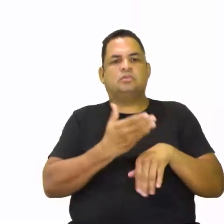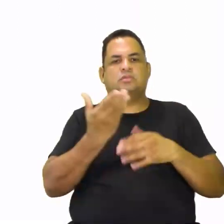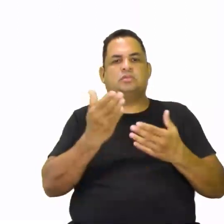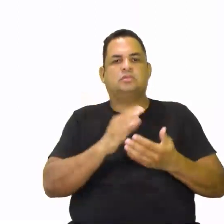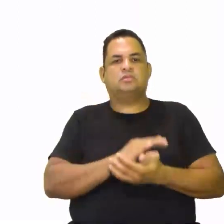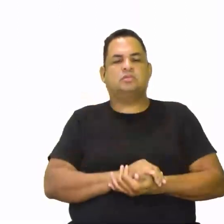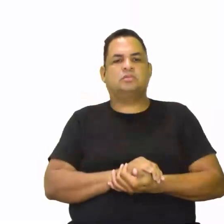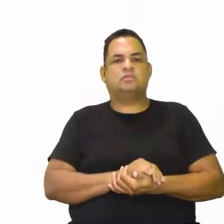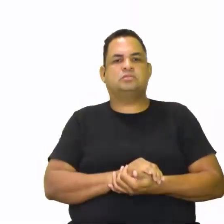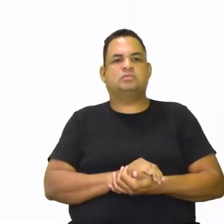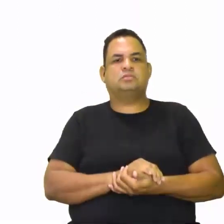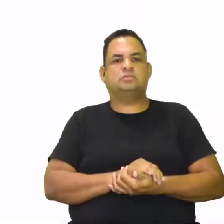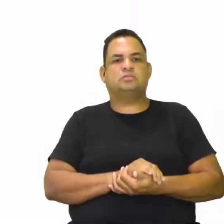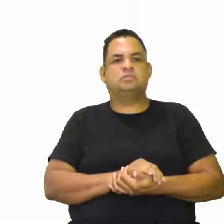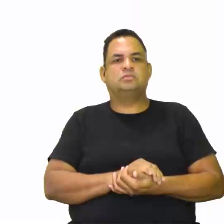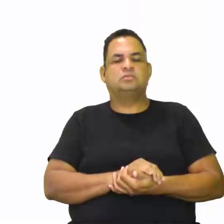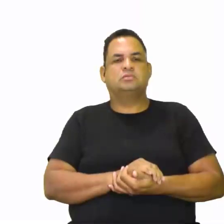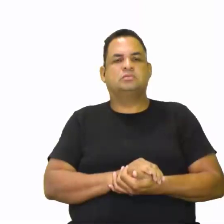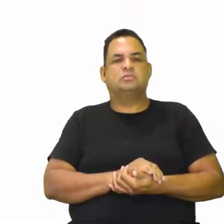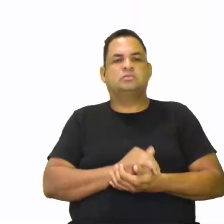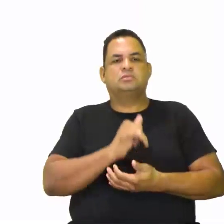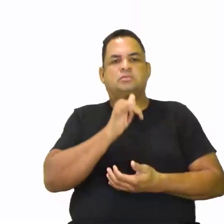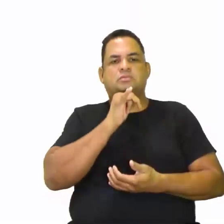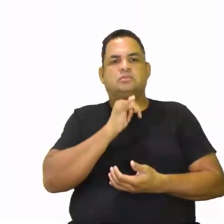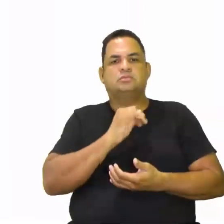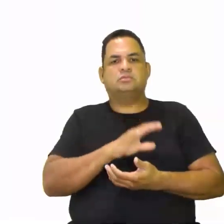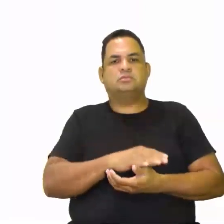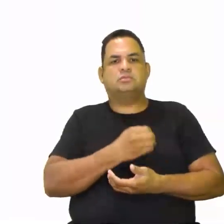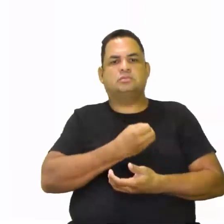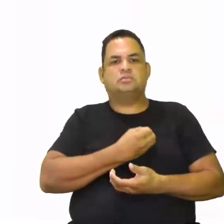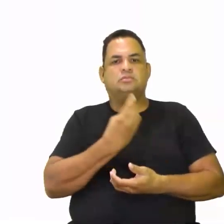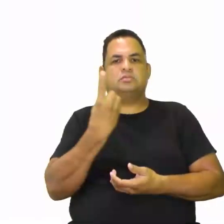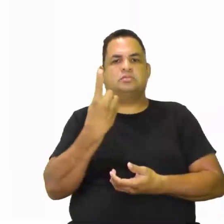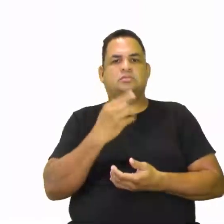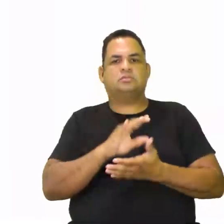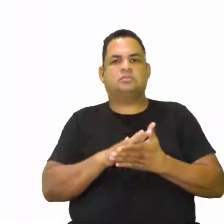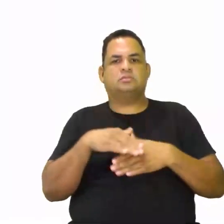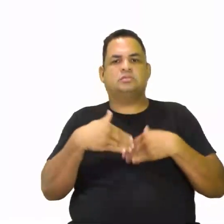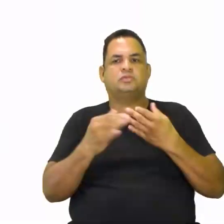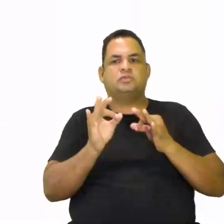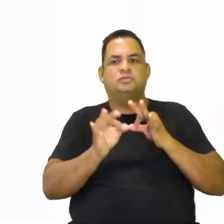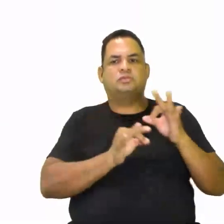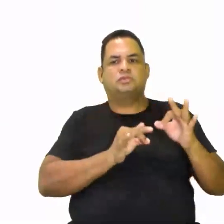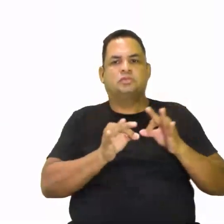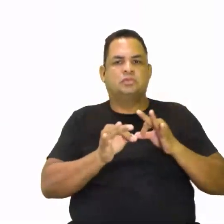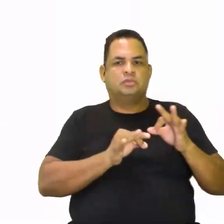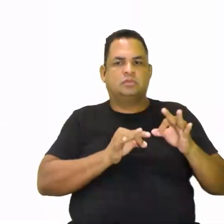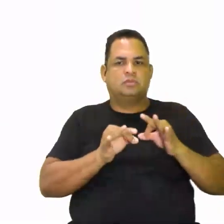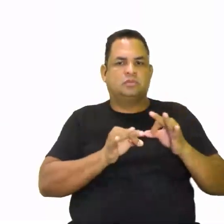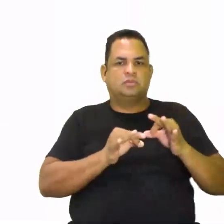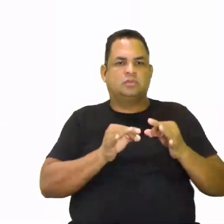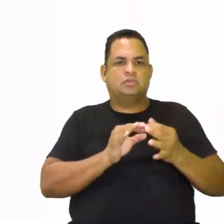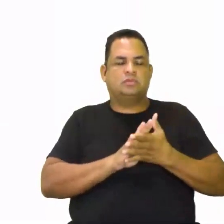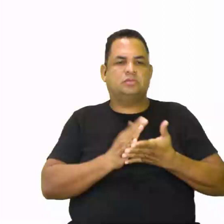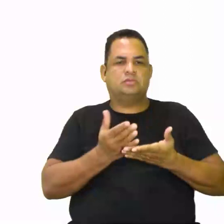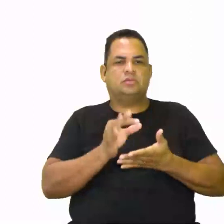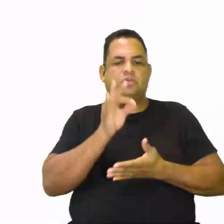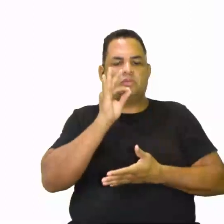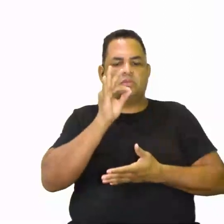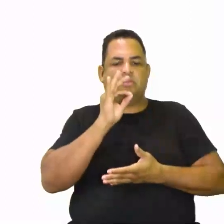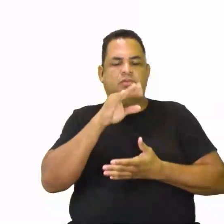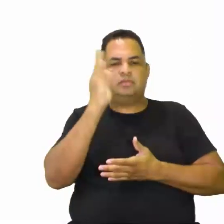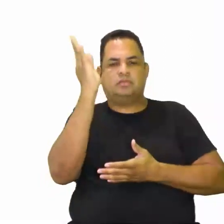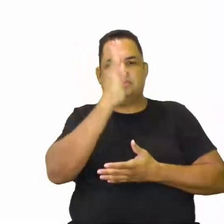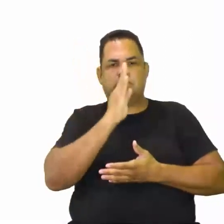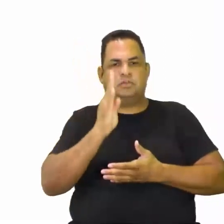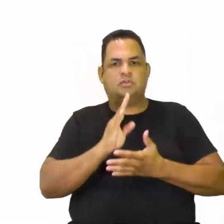treinar, que diz o seguinte aqui no exemplo número 1. Durante a preparação do popular cafezinho